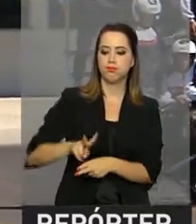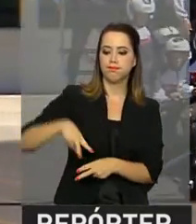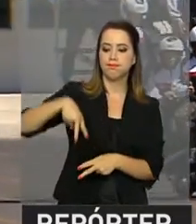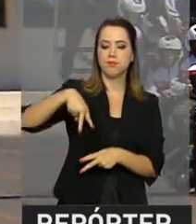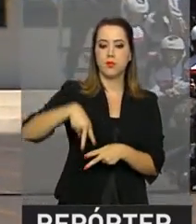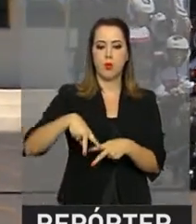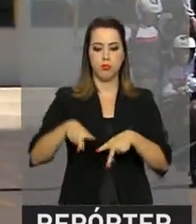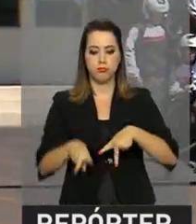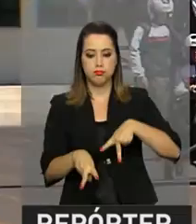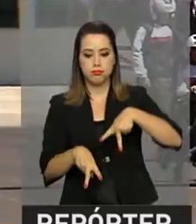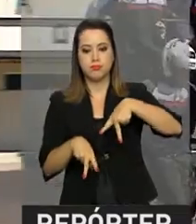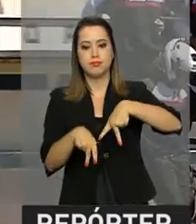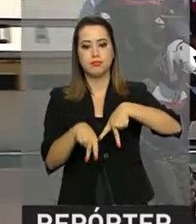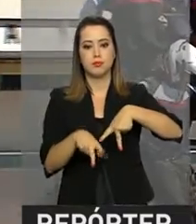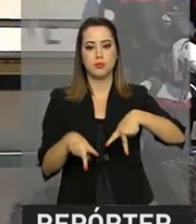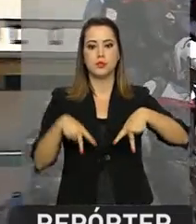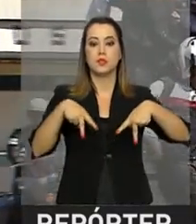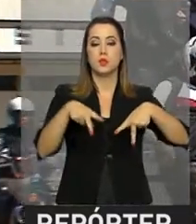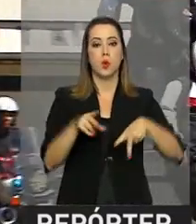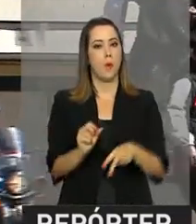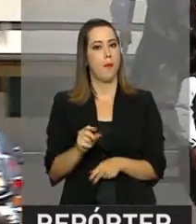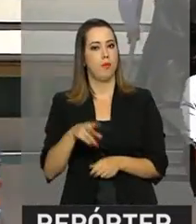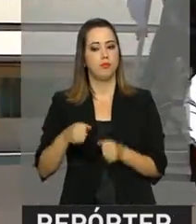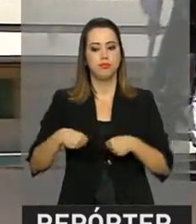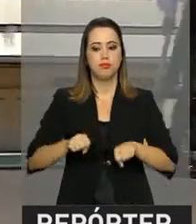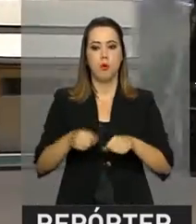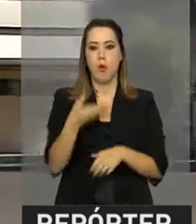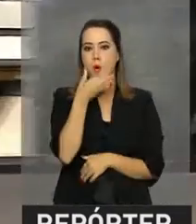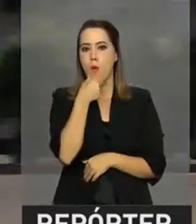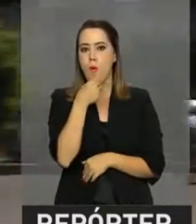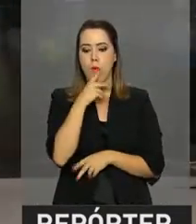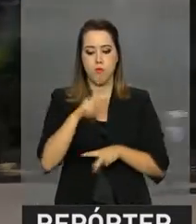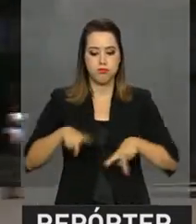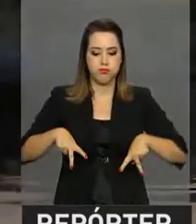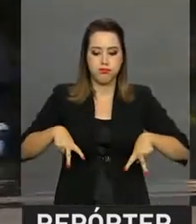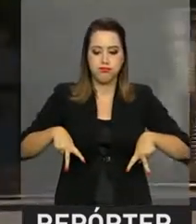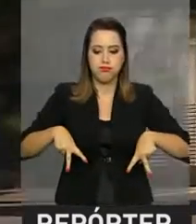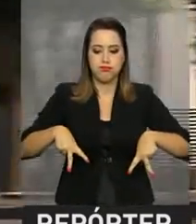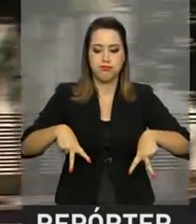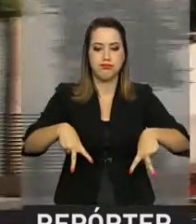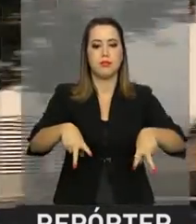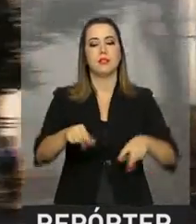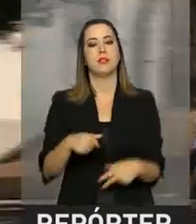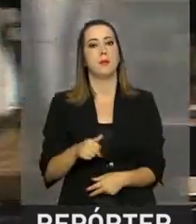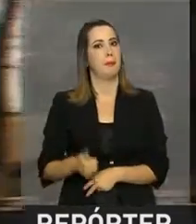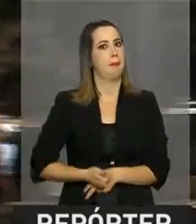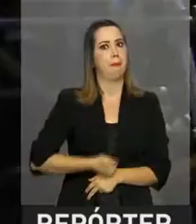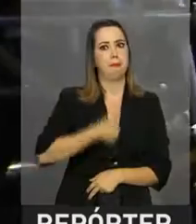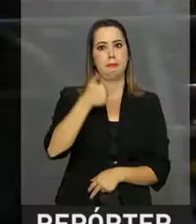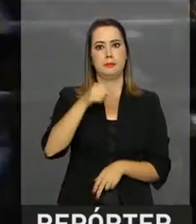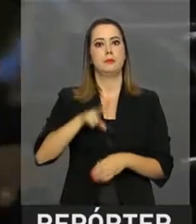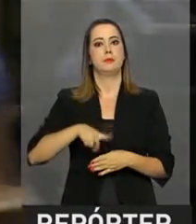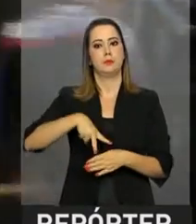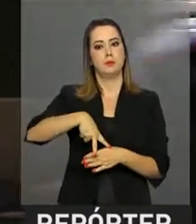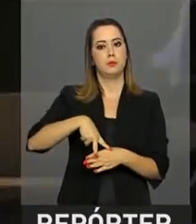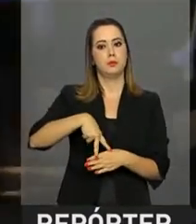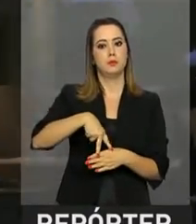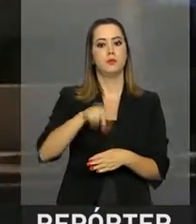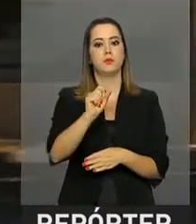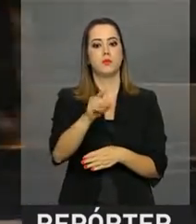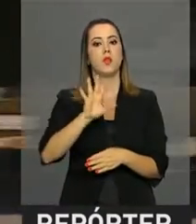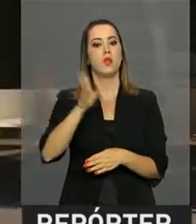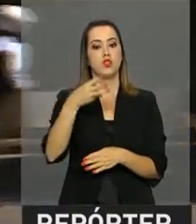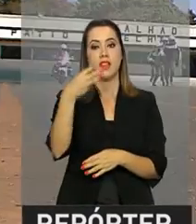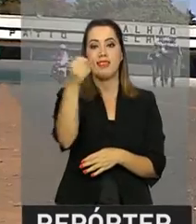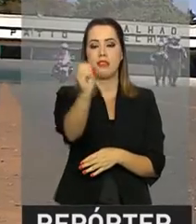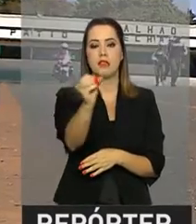suas posições nas barras. Quanto mais homens em cima da moto, mais habilidade é exigida. Quando finalmente os